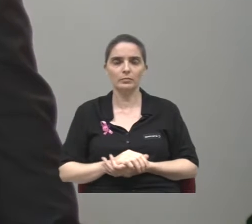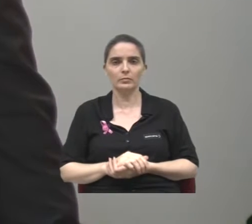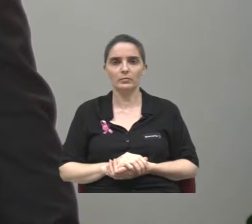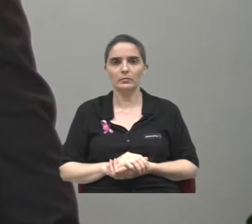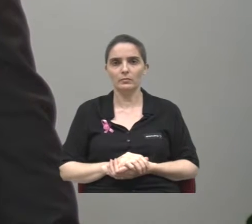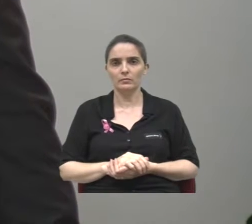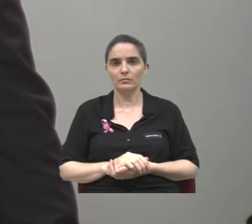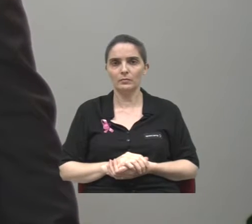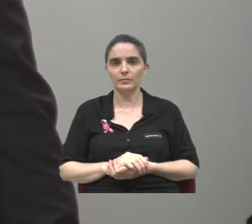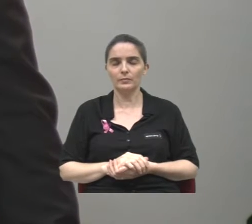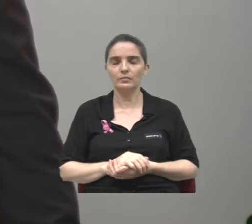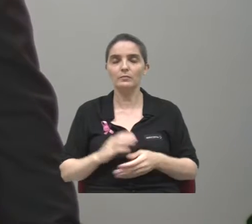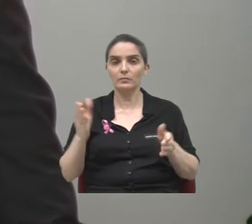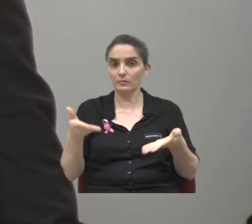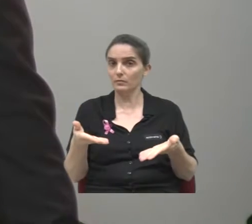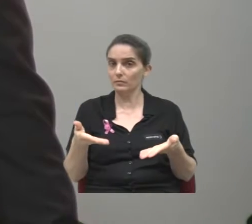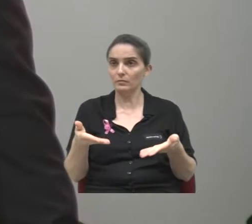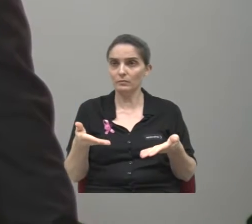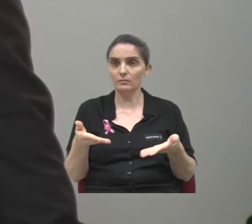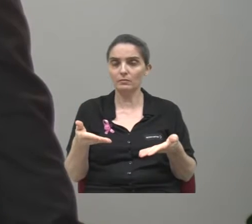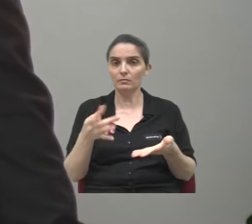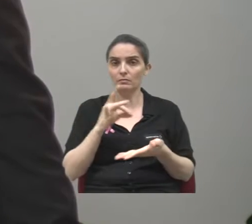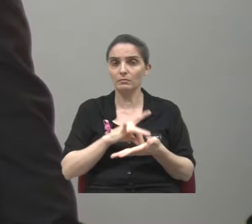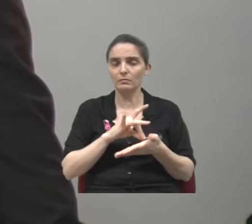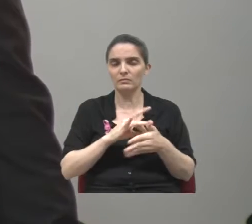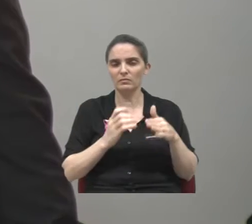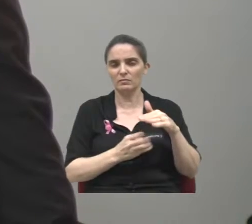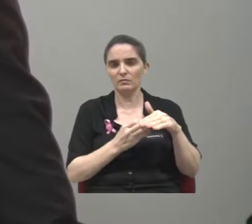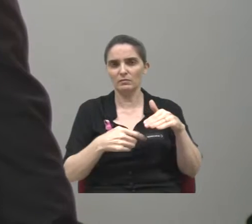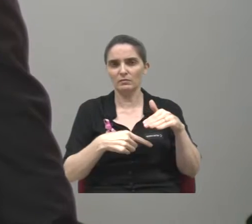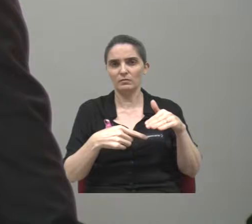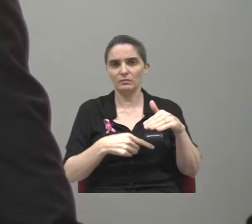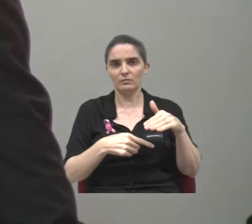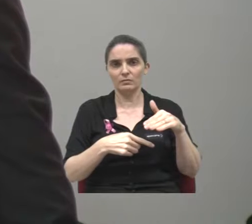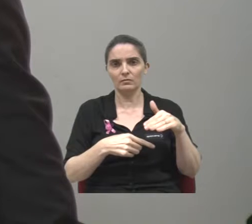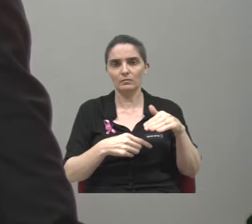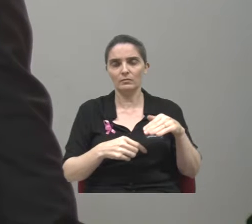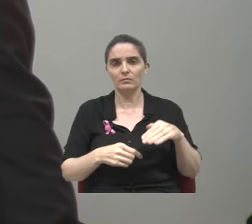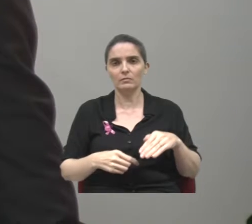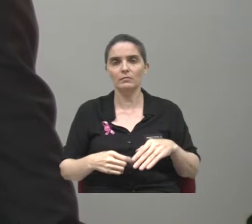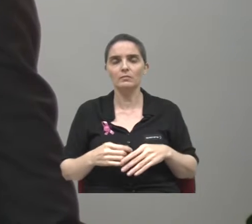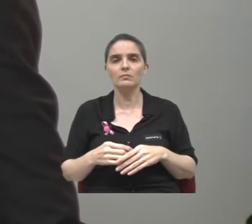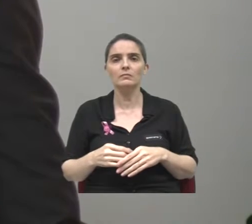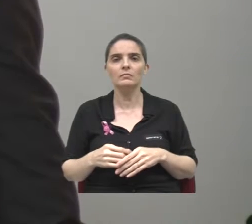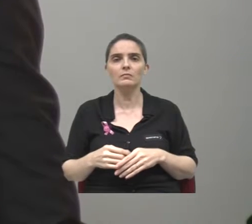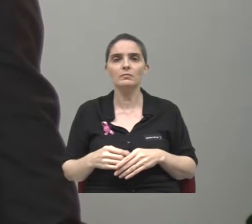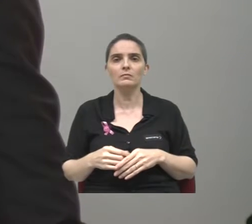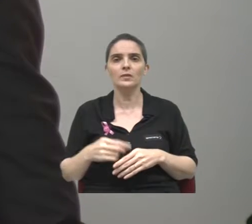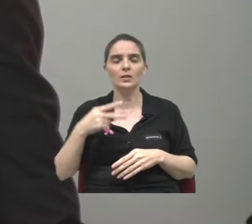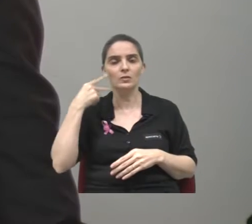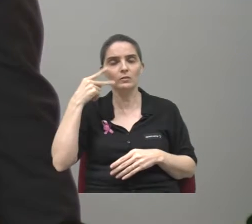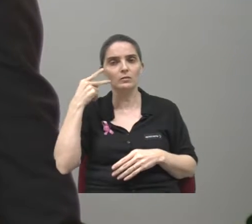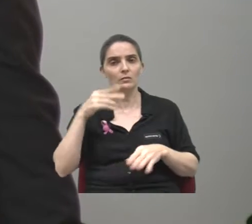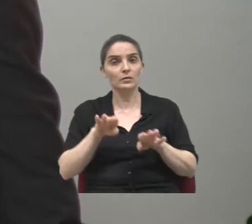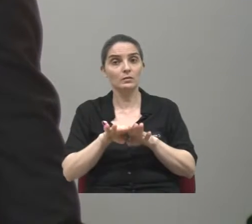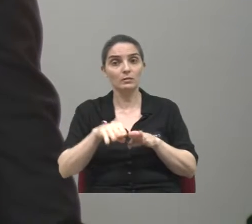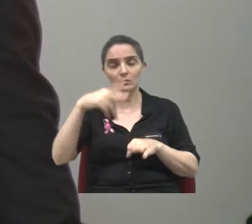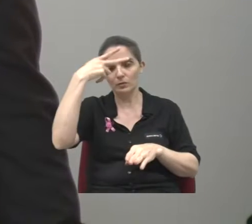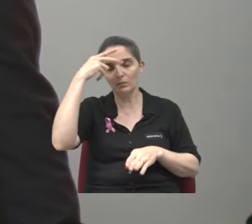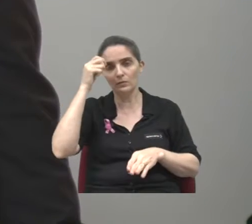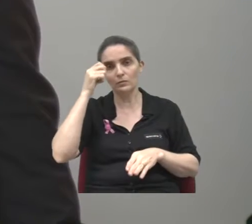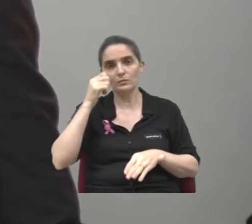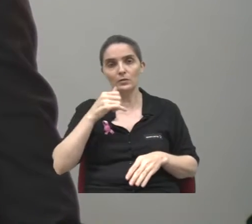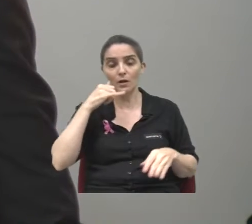de que realmente essa empresa seja enquadrada, não só pelos vereadores, também pelo Executivo, para que possa fazer